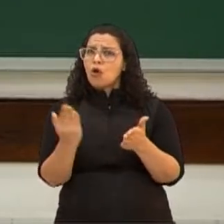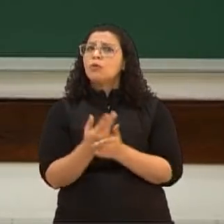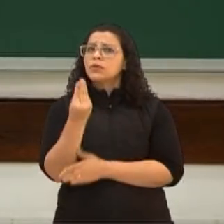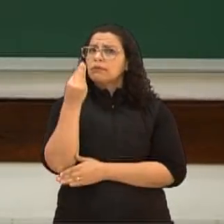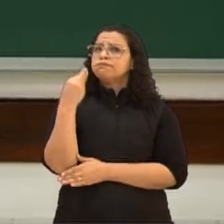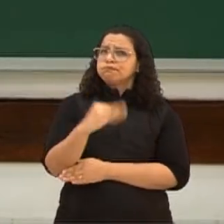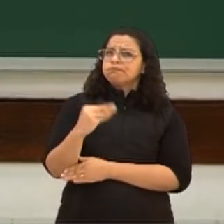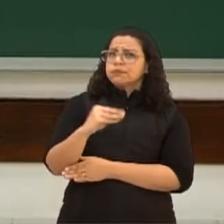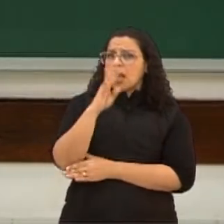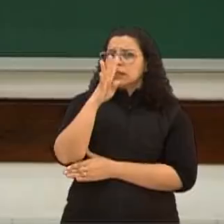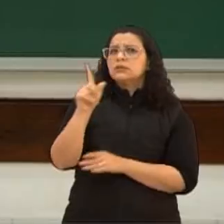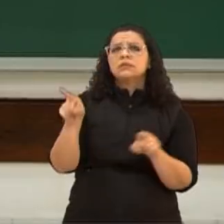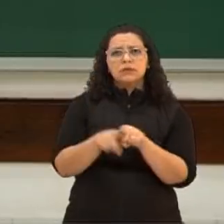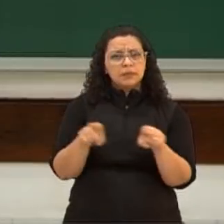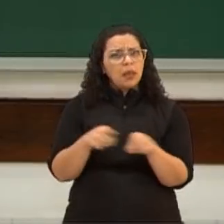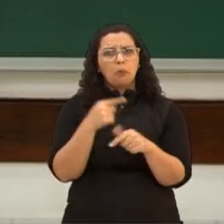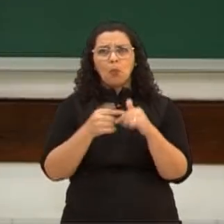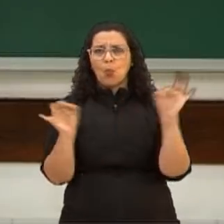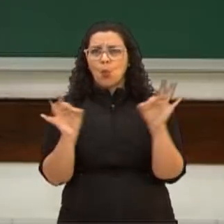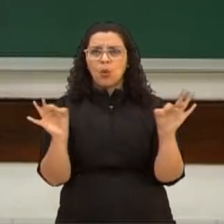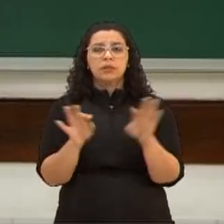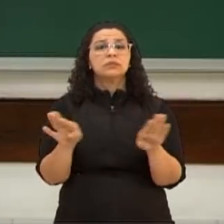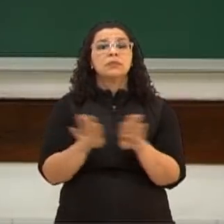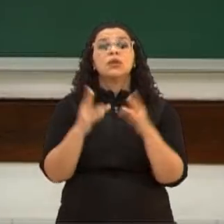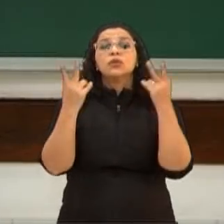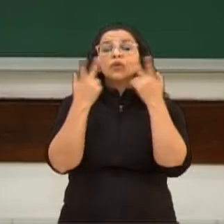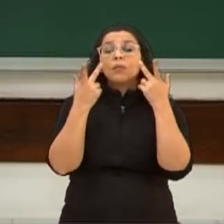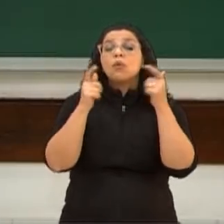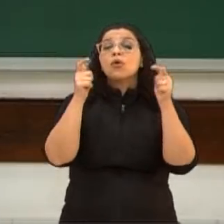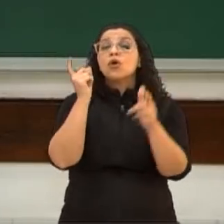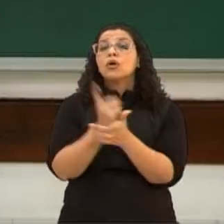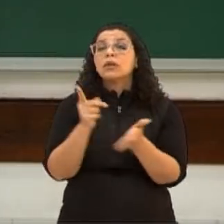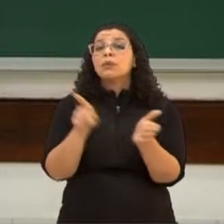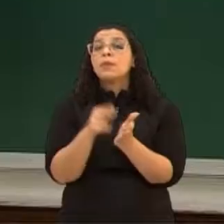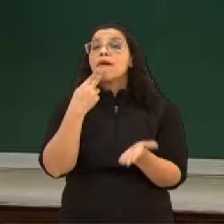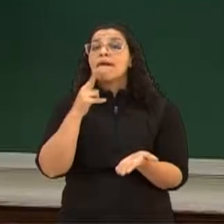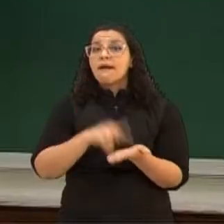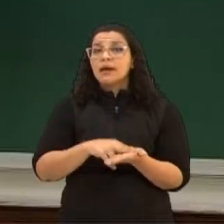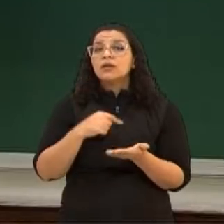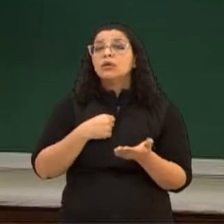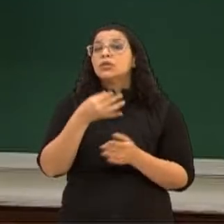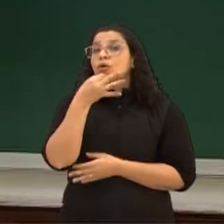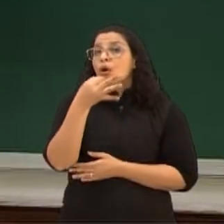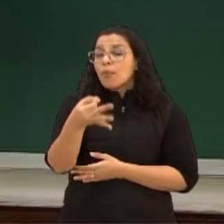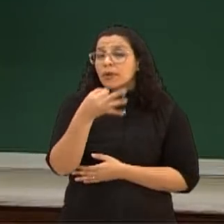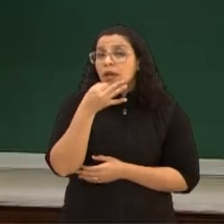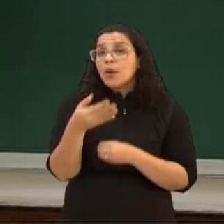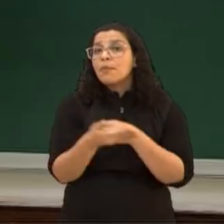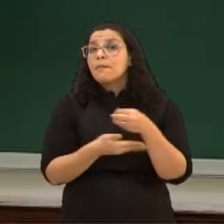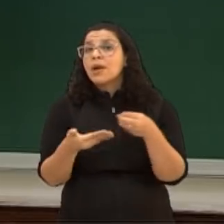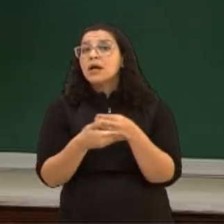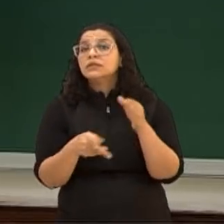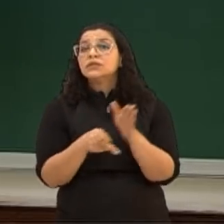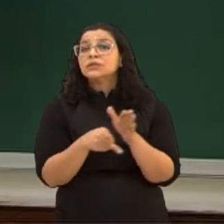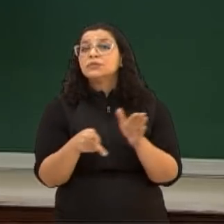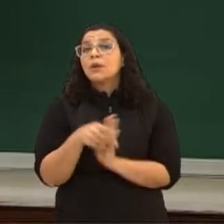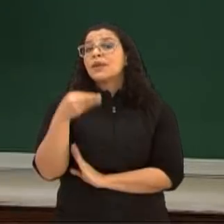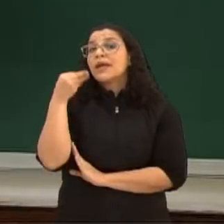as críticas, certo? Não tem problema. É comum encontrarmos na carta do leitor argumentações baseadas